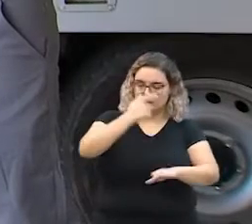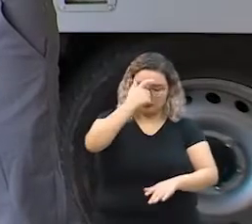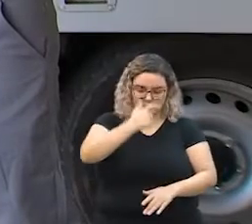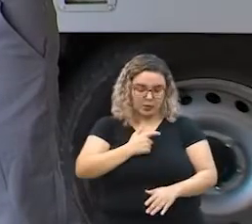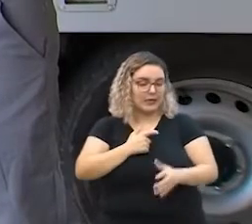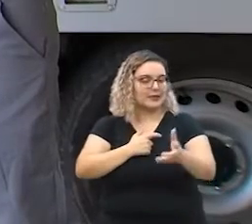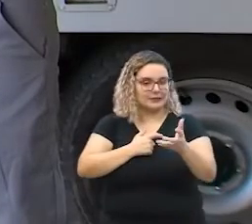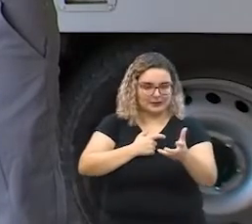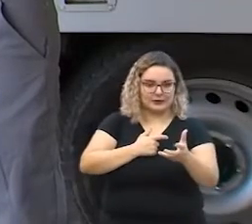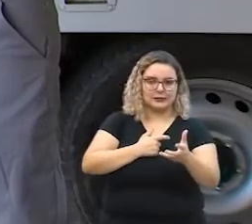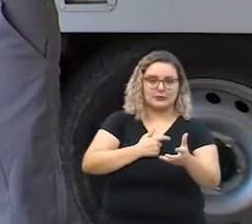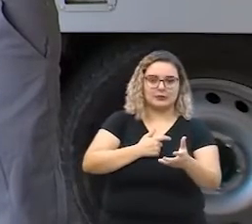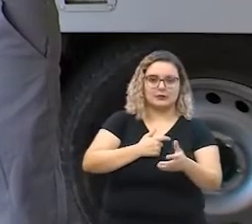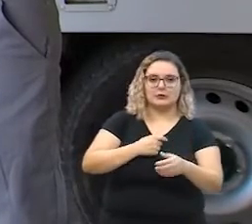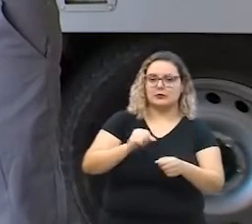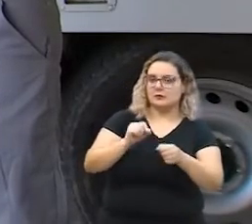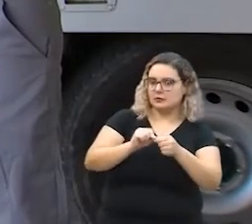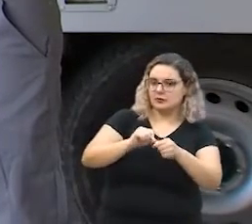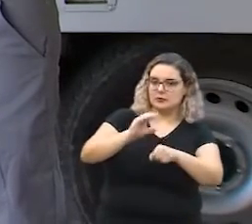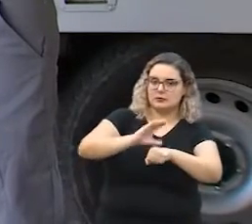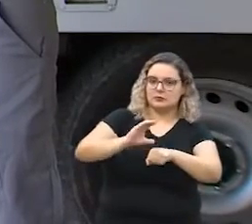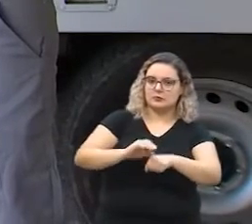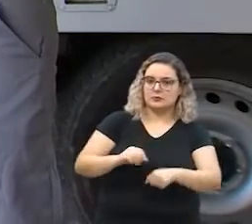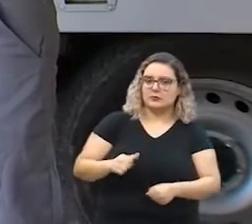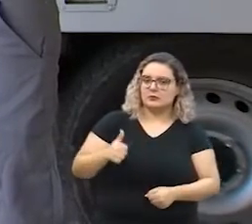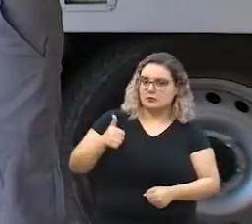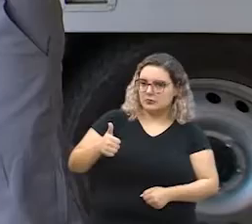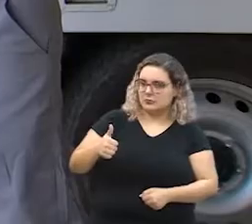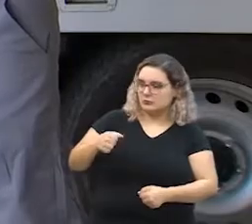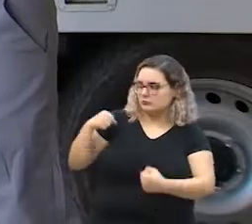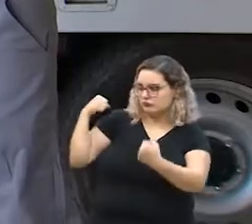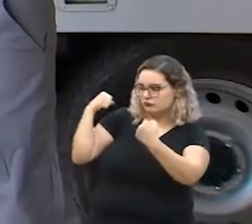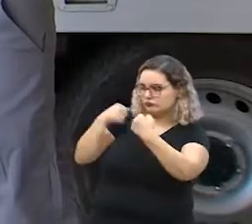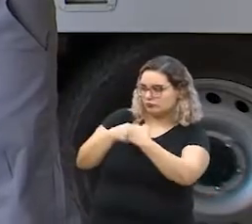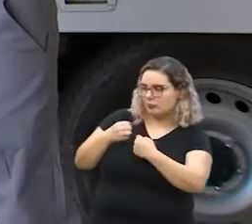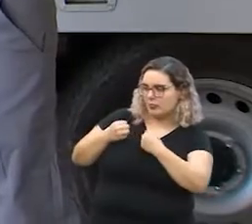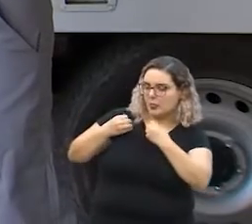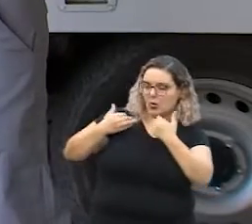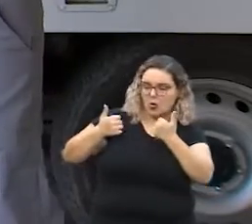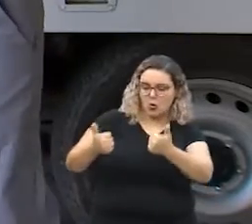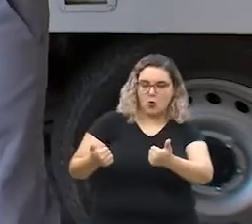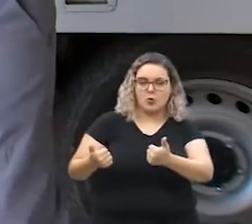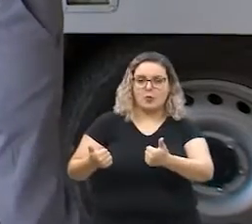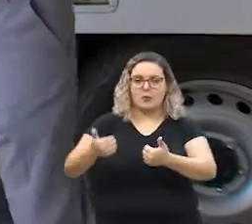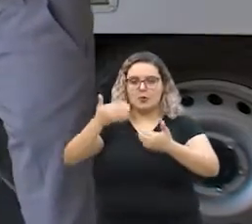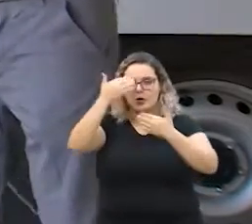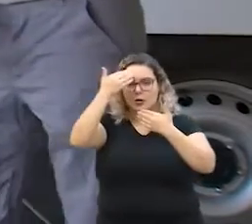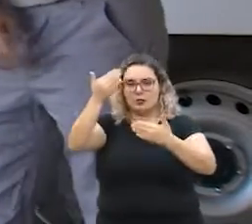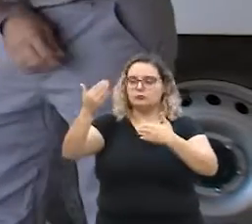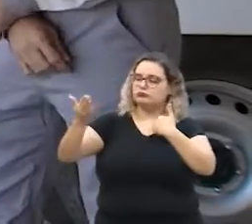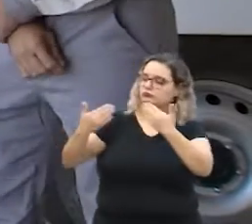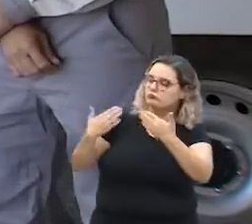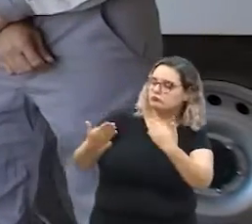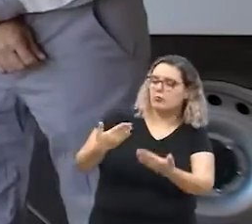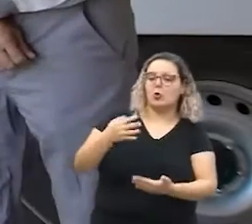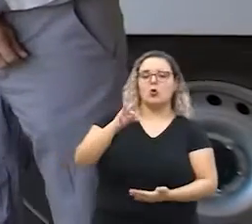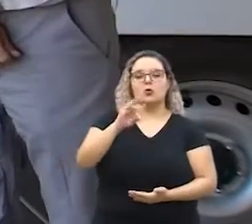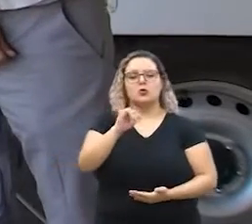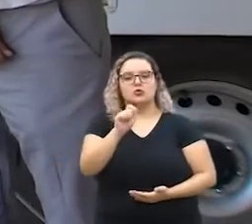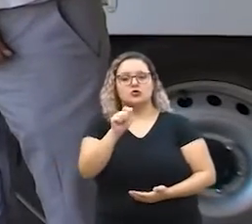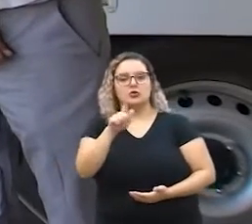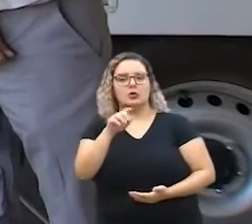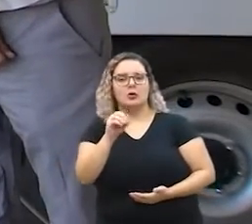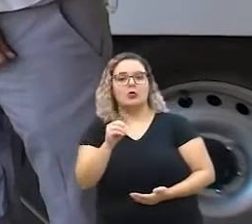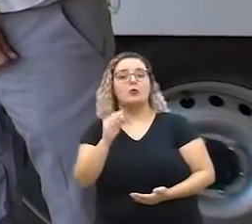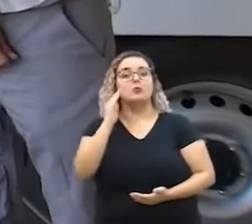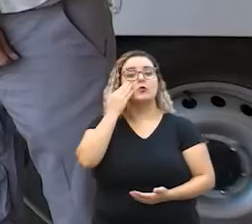pessoa querer ingressar. É isso aí então, Thiagão, beleza? Obrigado, André, valeu. A gente bateu um papo aqui com o Thiago, entender